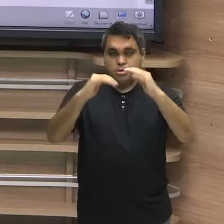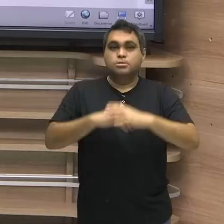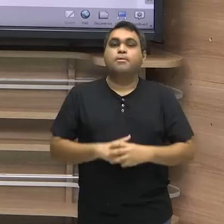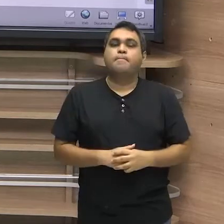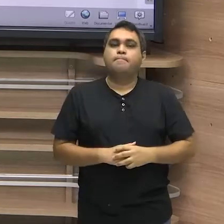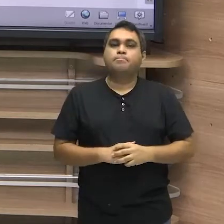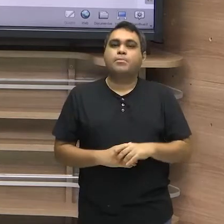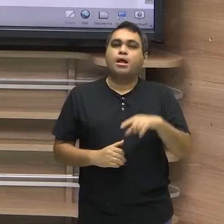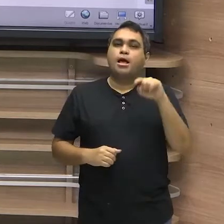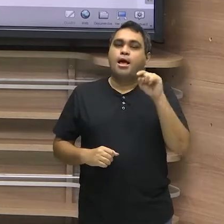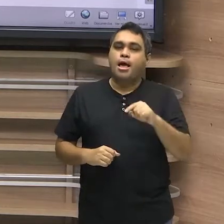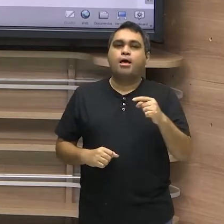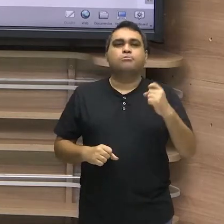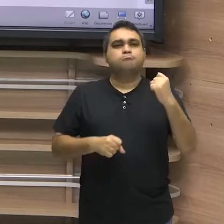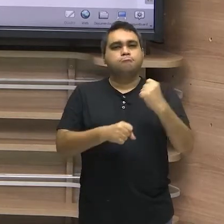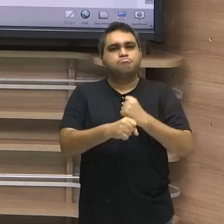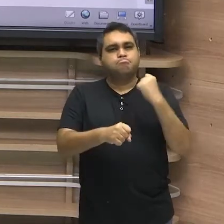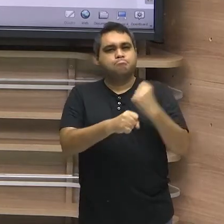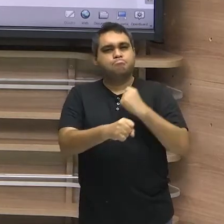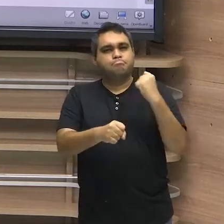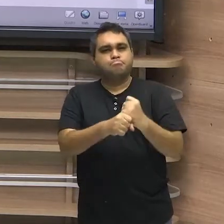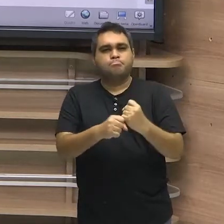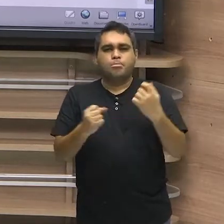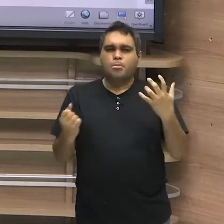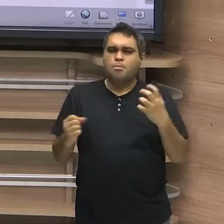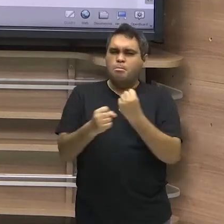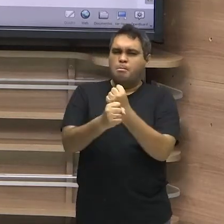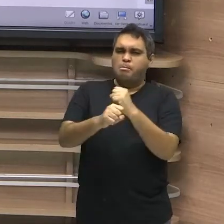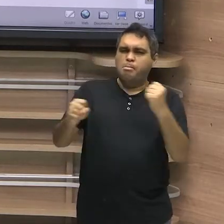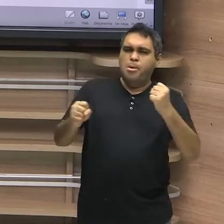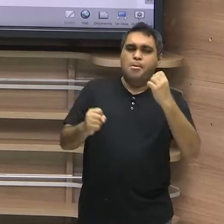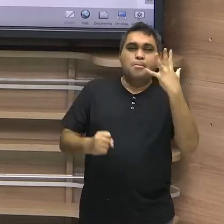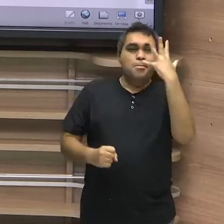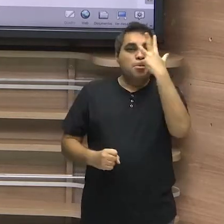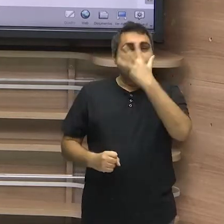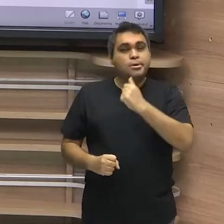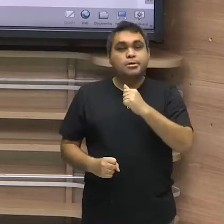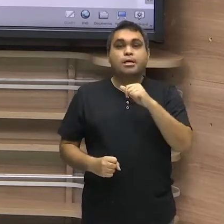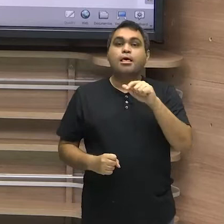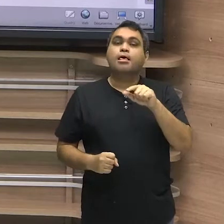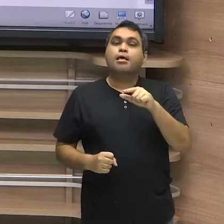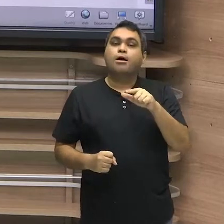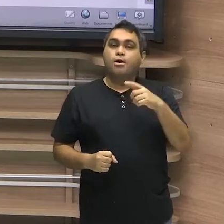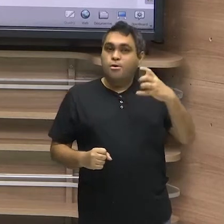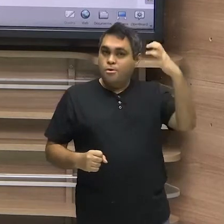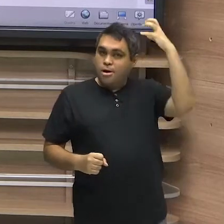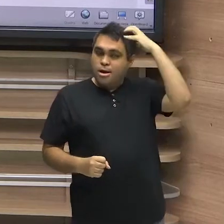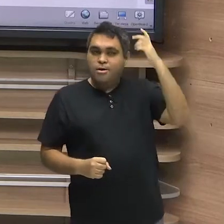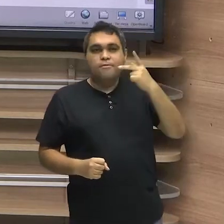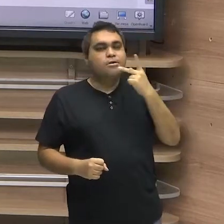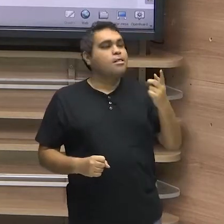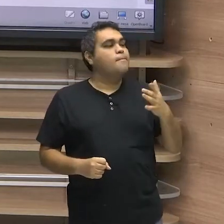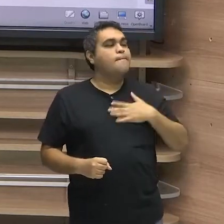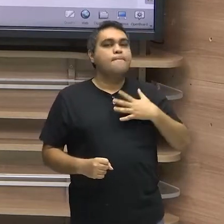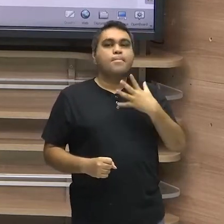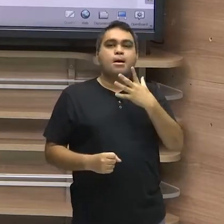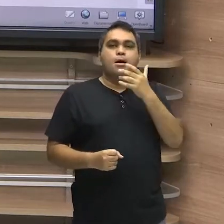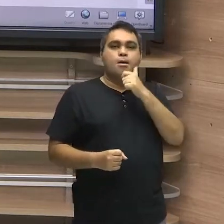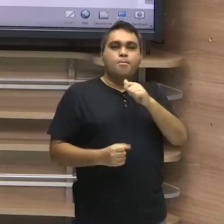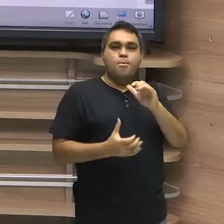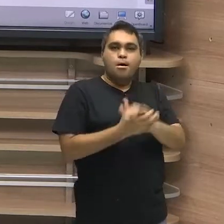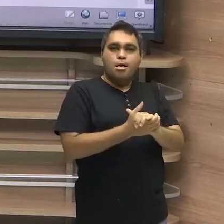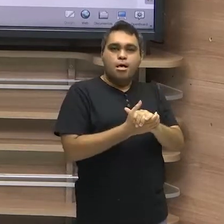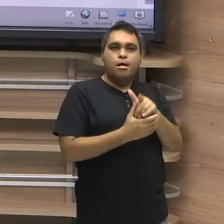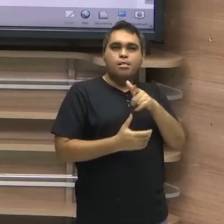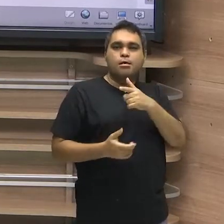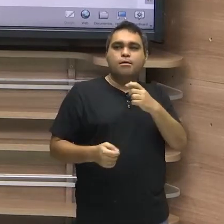obra enorme, belíssima, que ele vai mandar fazer para sua esposa. Olha que romântico, para Semíramis, tá? Os